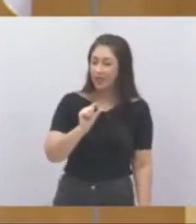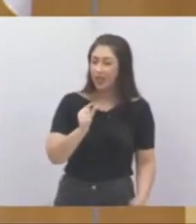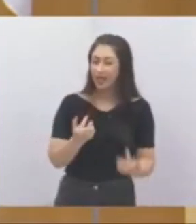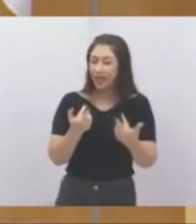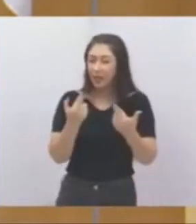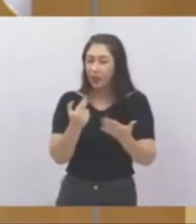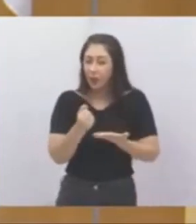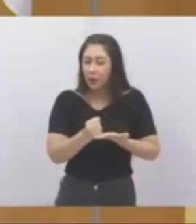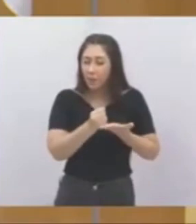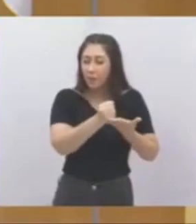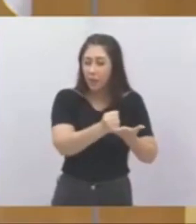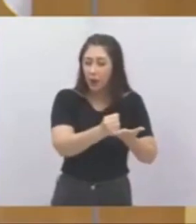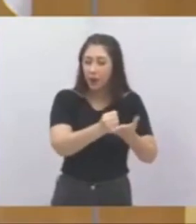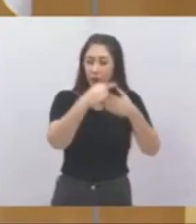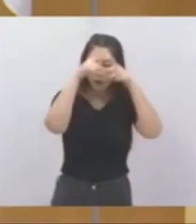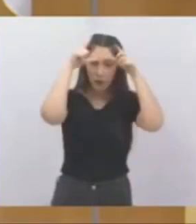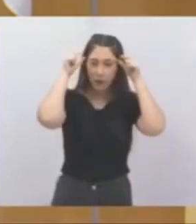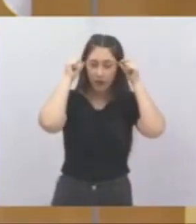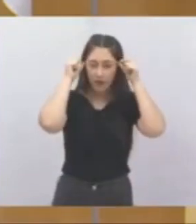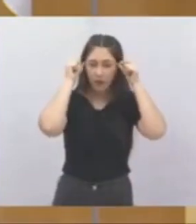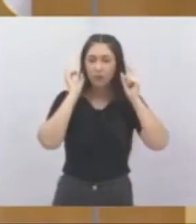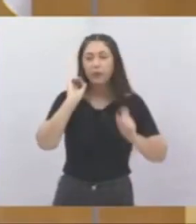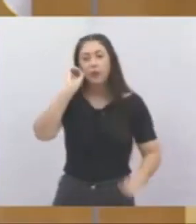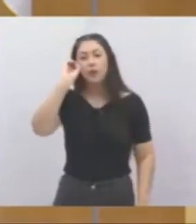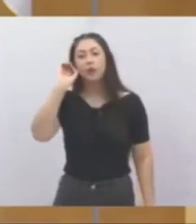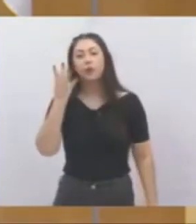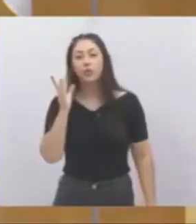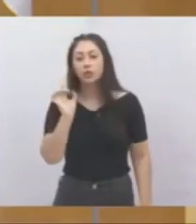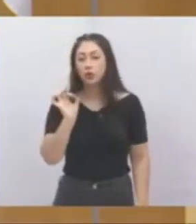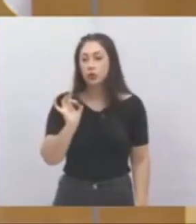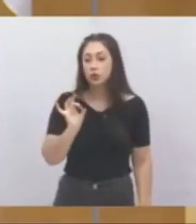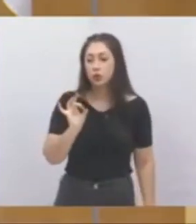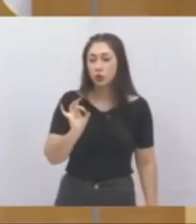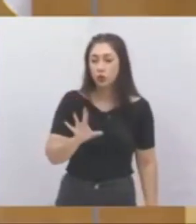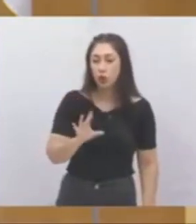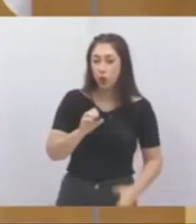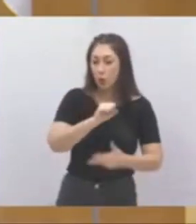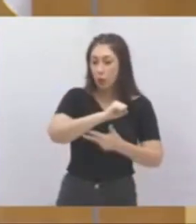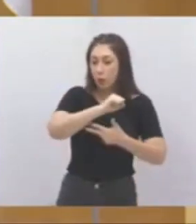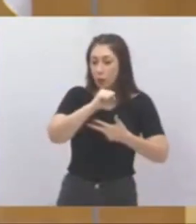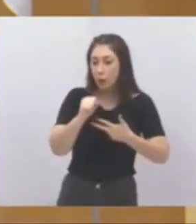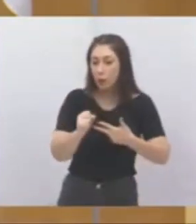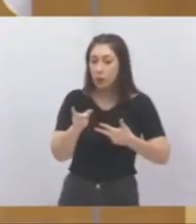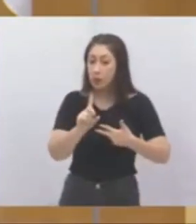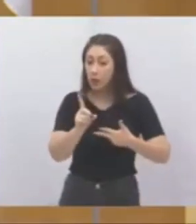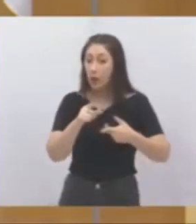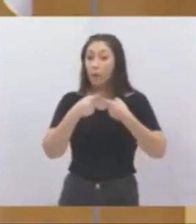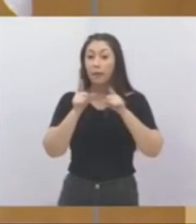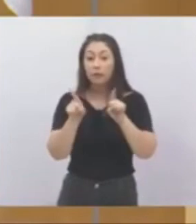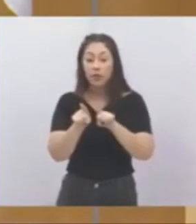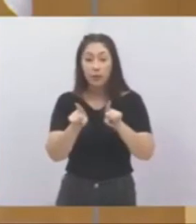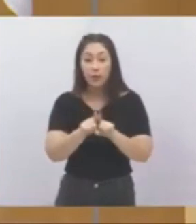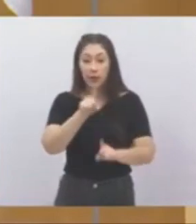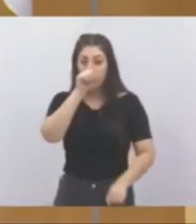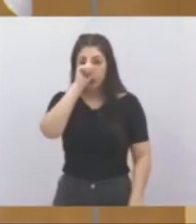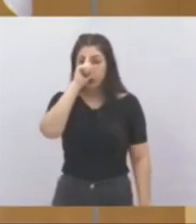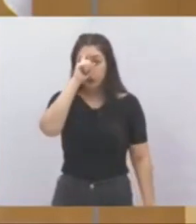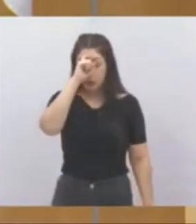de enfermagem. Isso acontece não só no poder público, mas também em muitos hospitais, Paulinho.